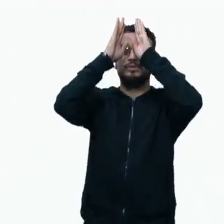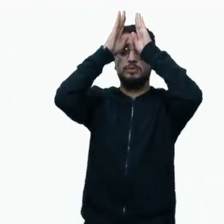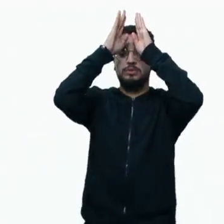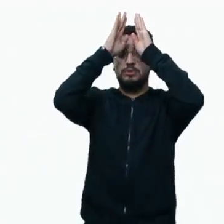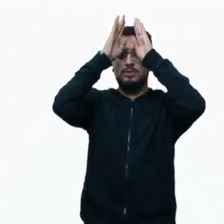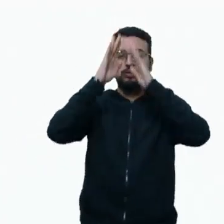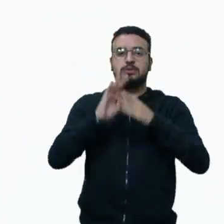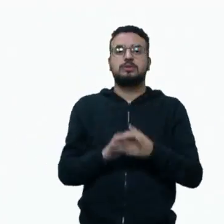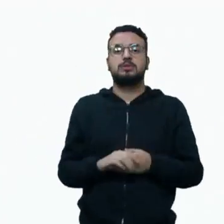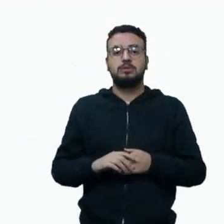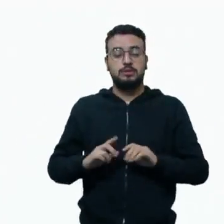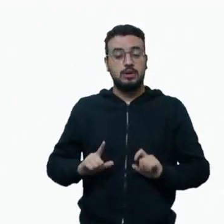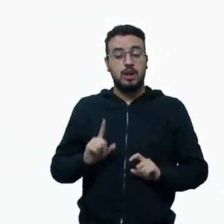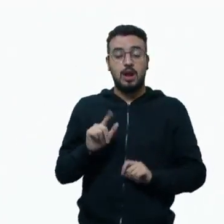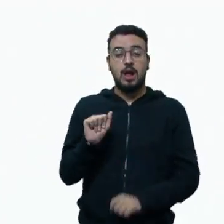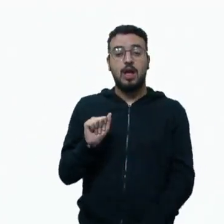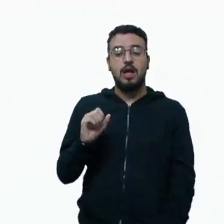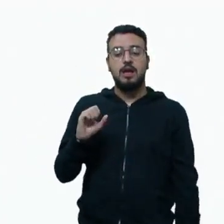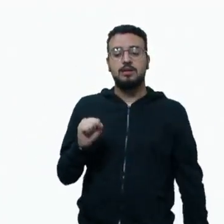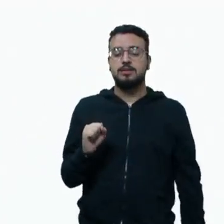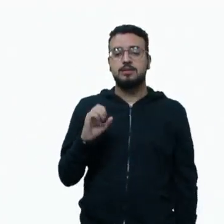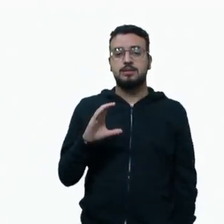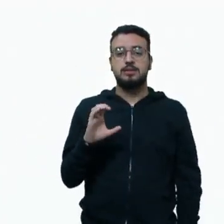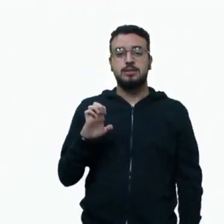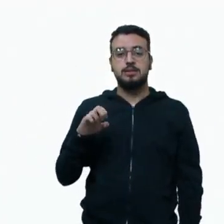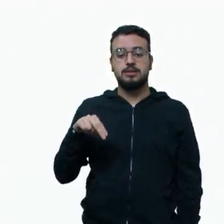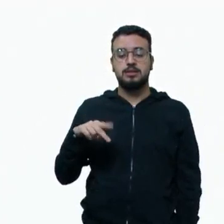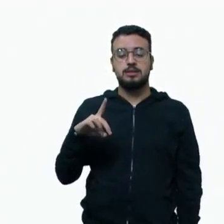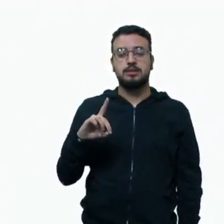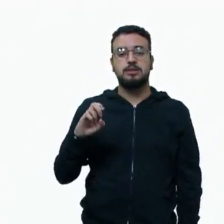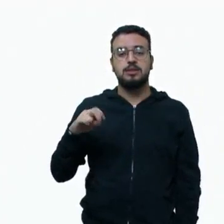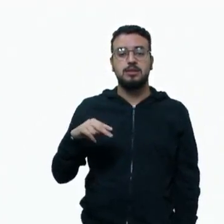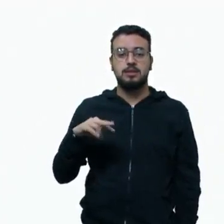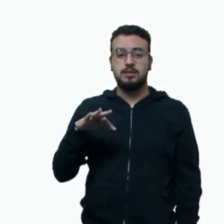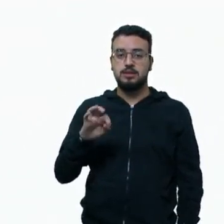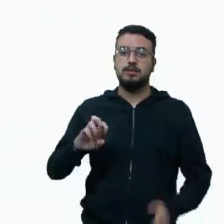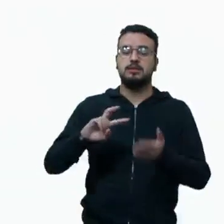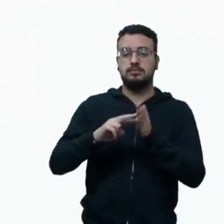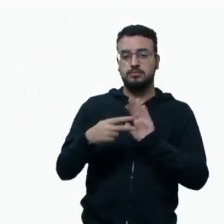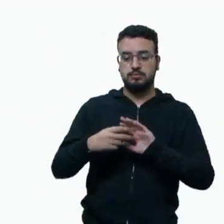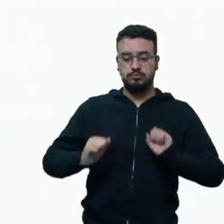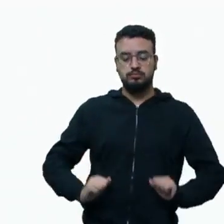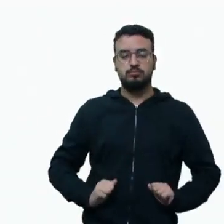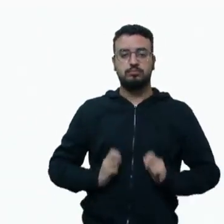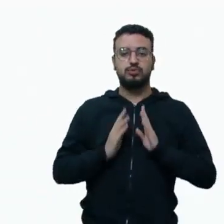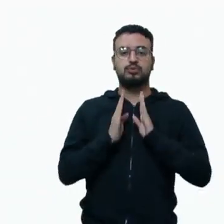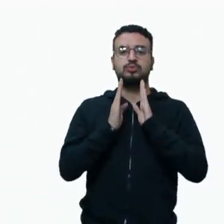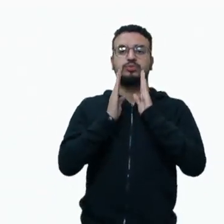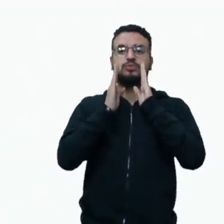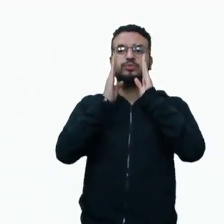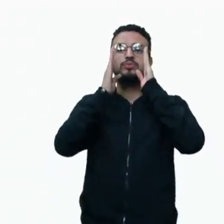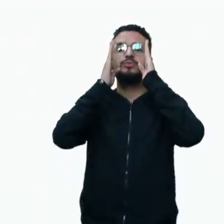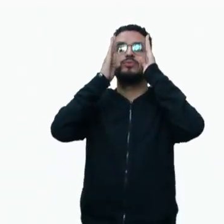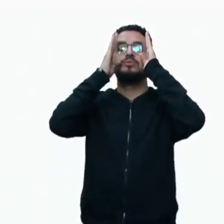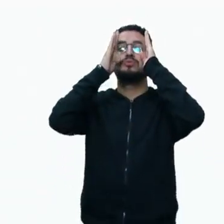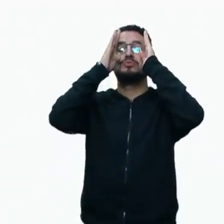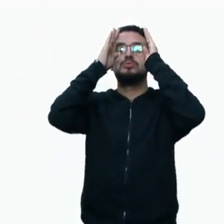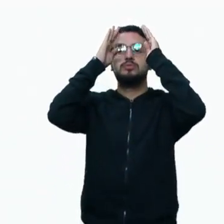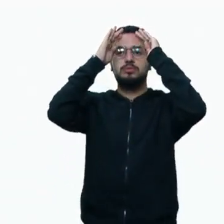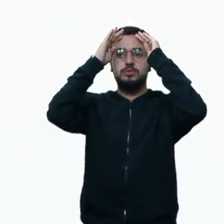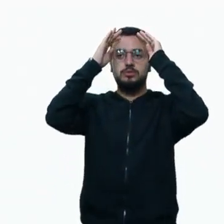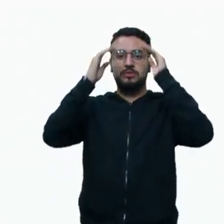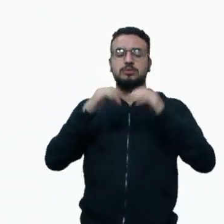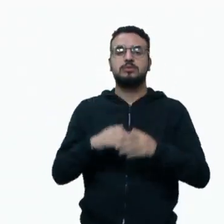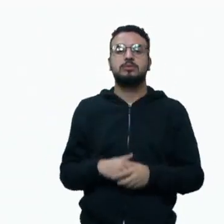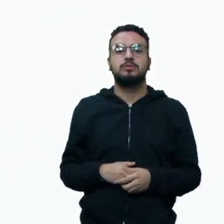Gente, ascendente, olha o nome, ascendente. Se ele é ascendente,